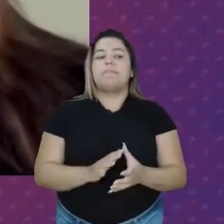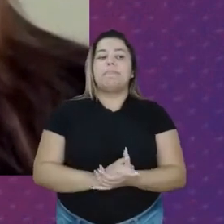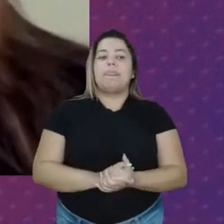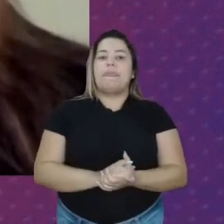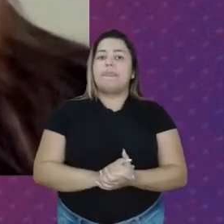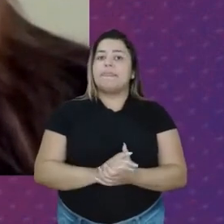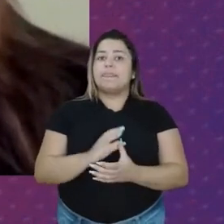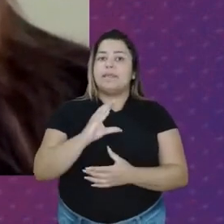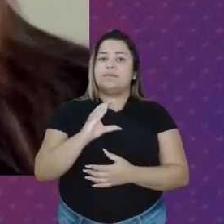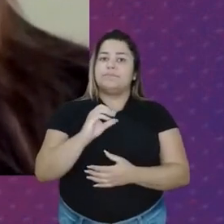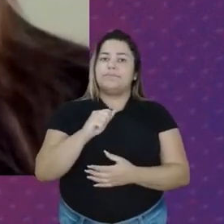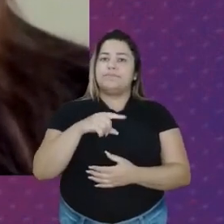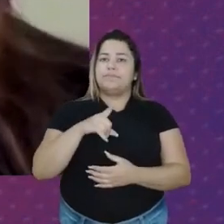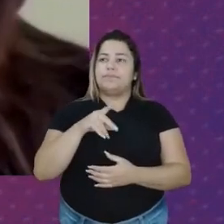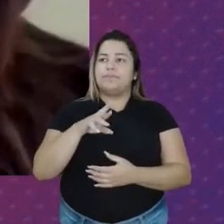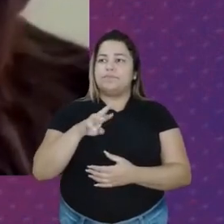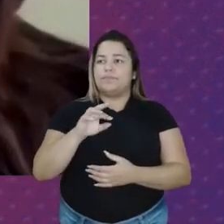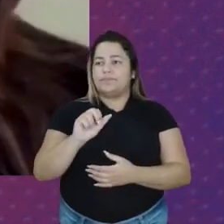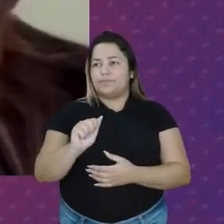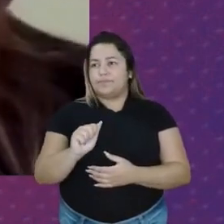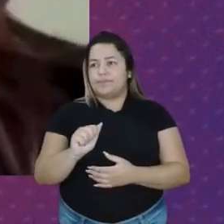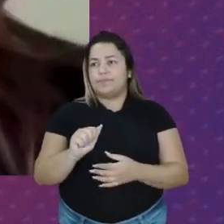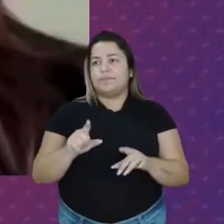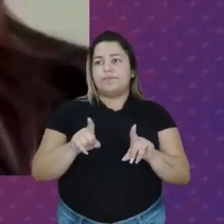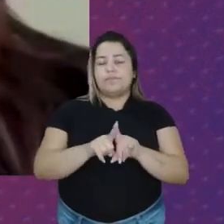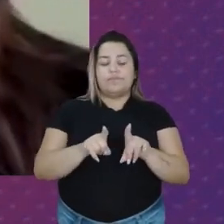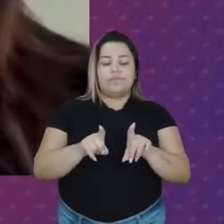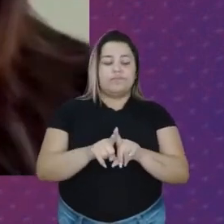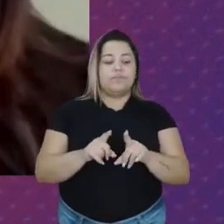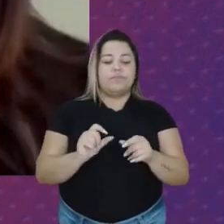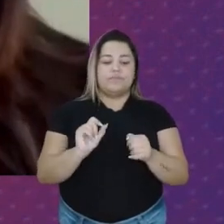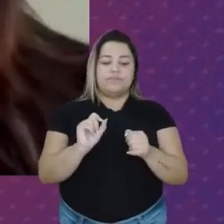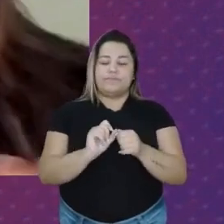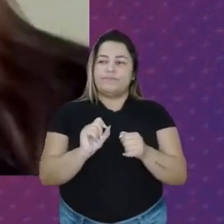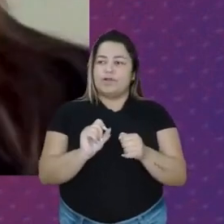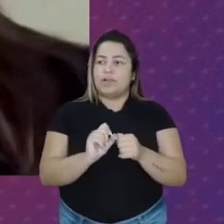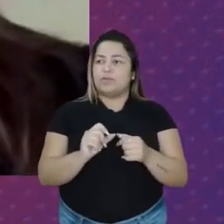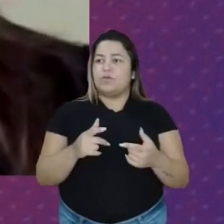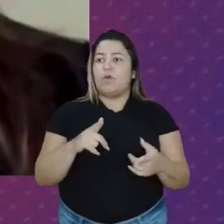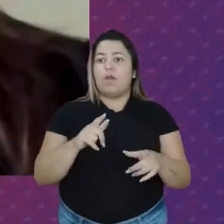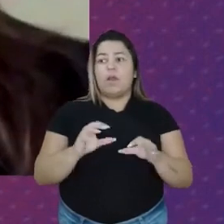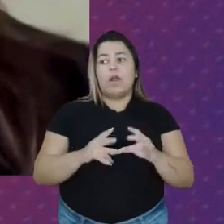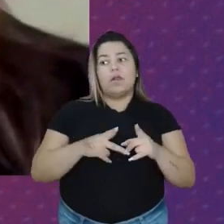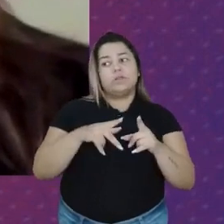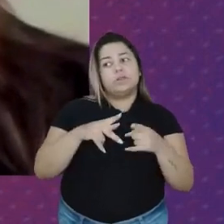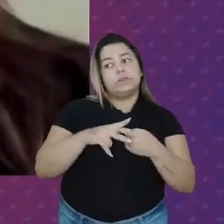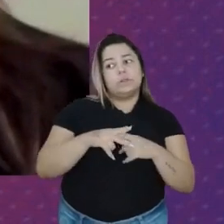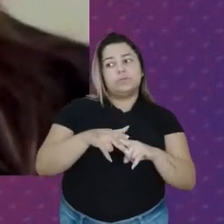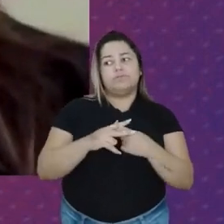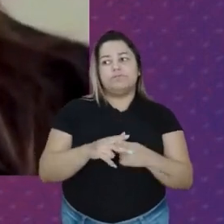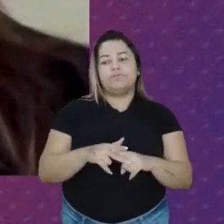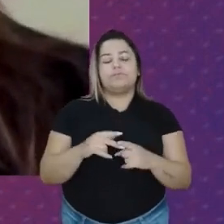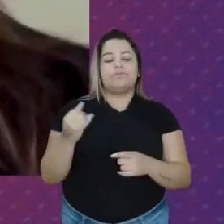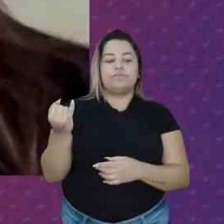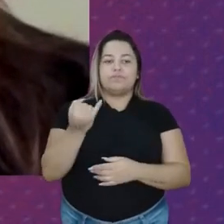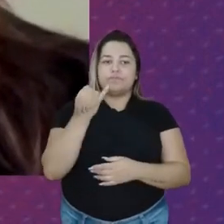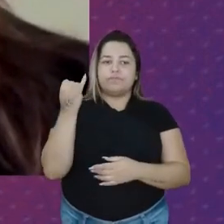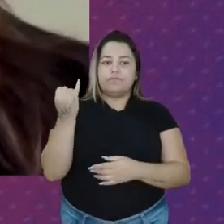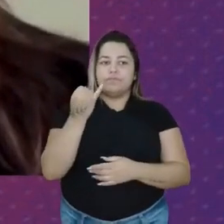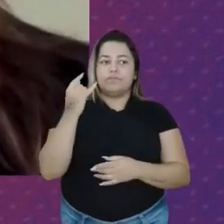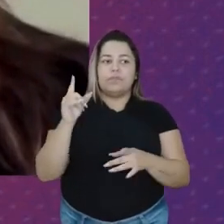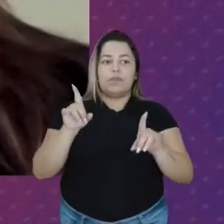das candidaturas das pessoas negras, e aí teve que ser realizado esse ajuste, né, muito importante esse